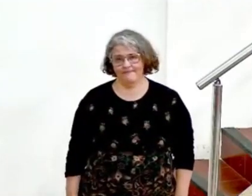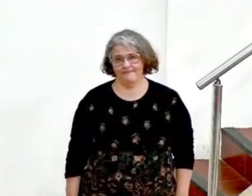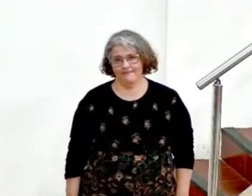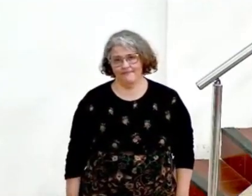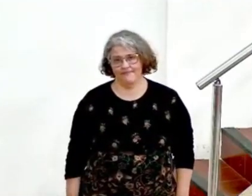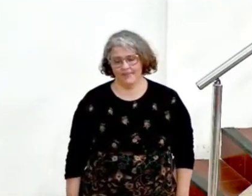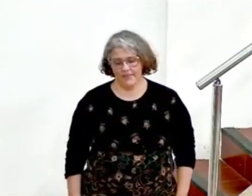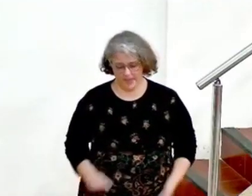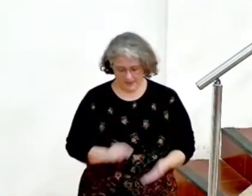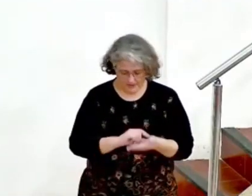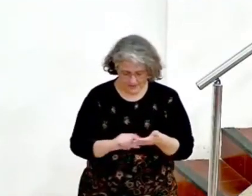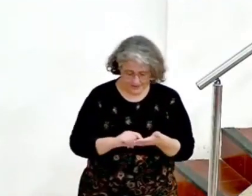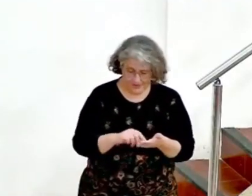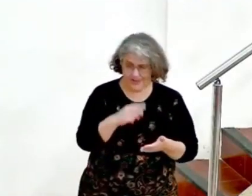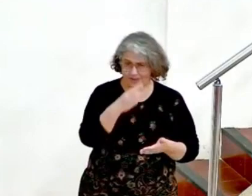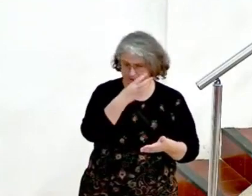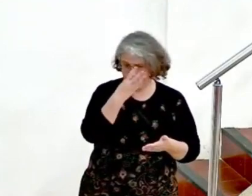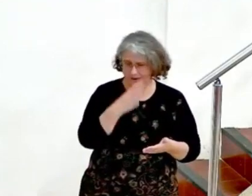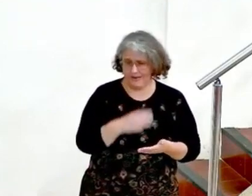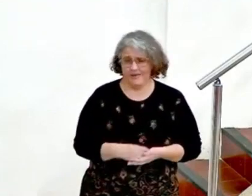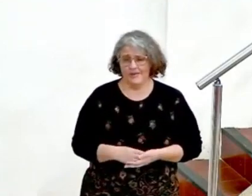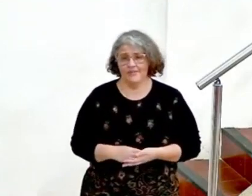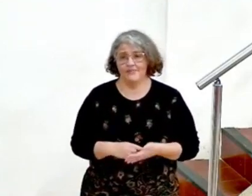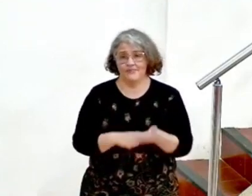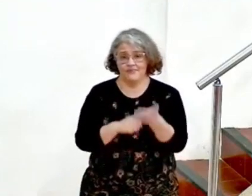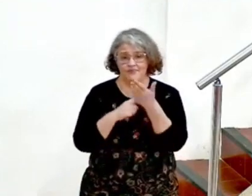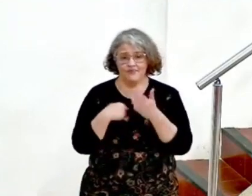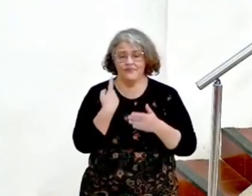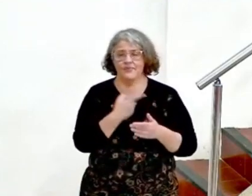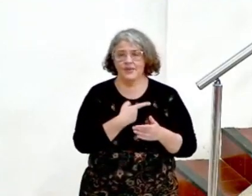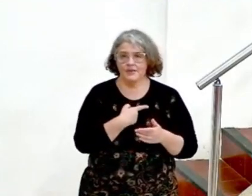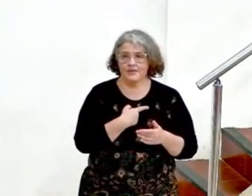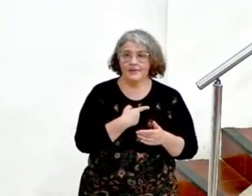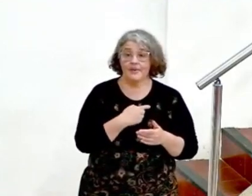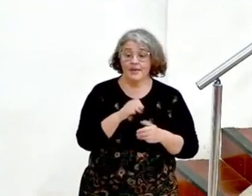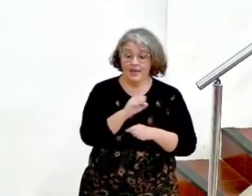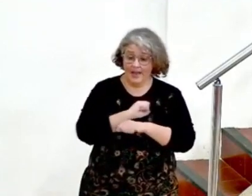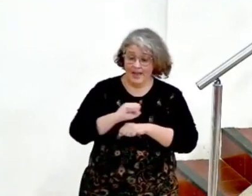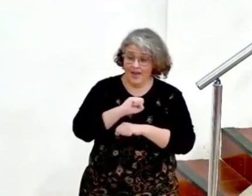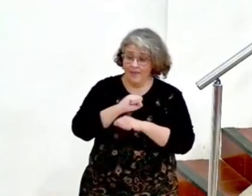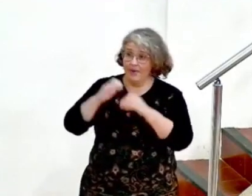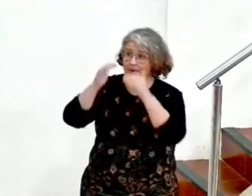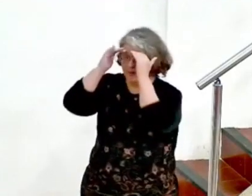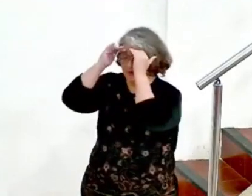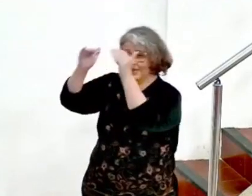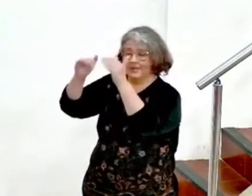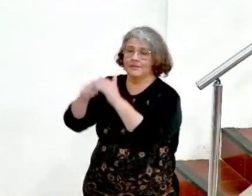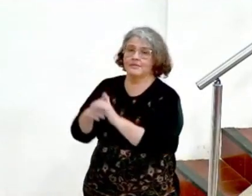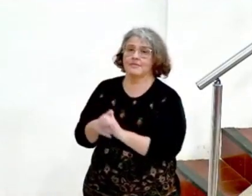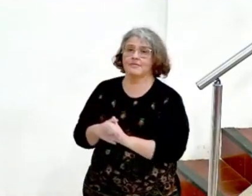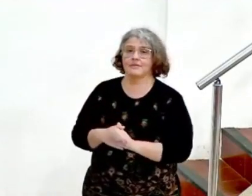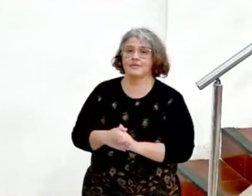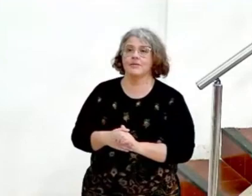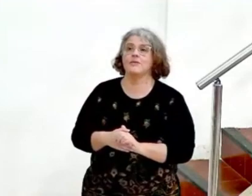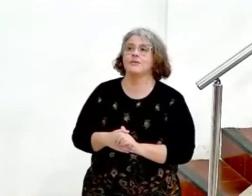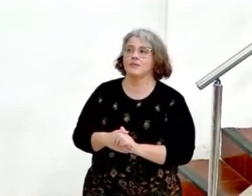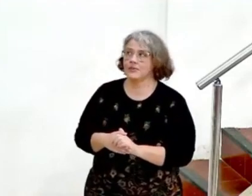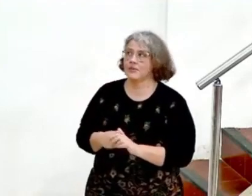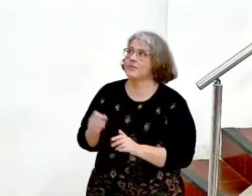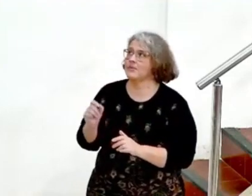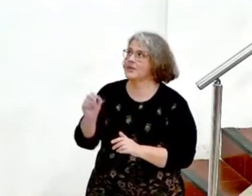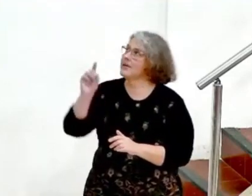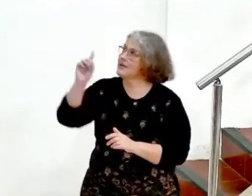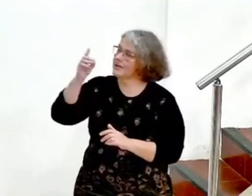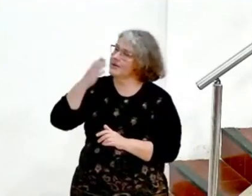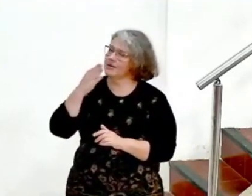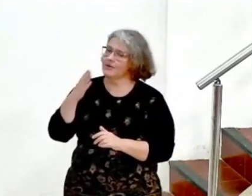O verso 3 vai dizer que ele, de forma obediente, vai cumprir conforme Deus havia dito,